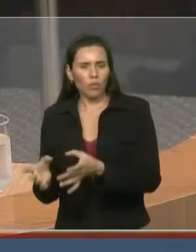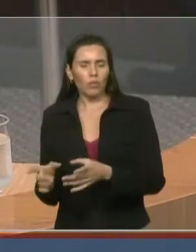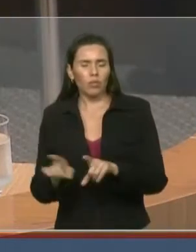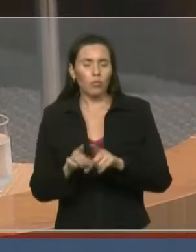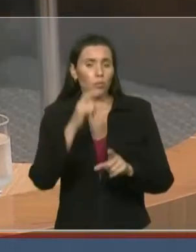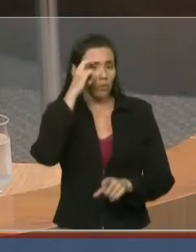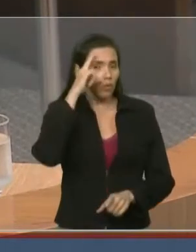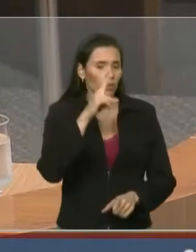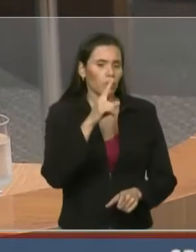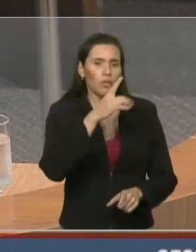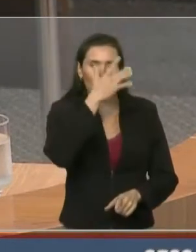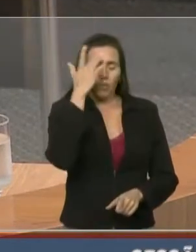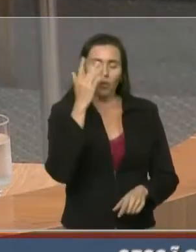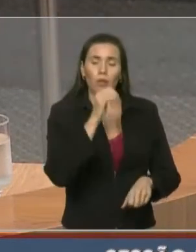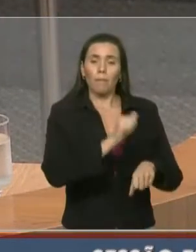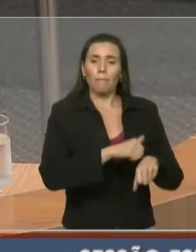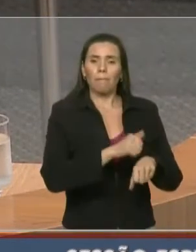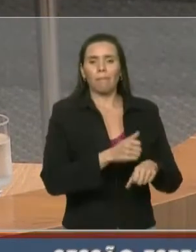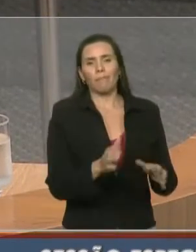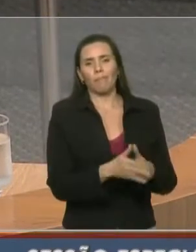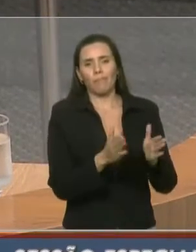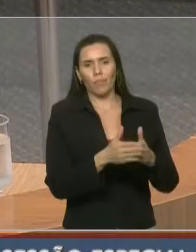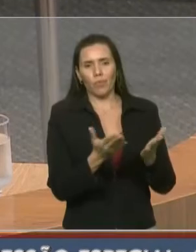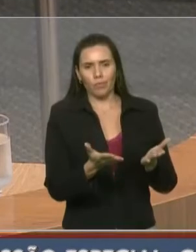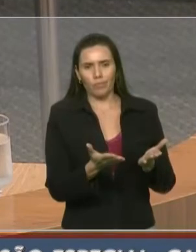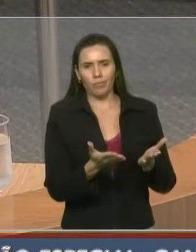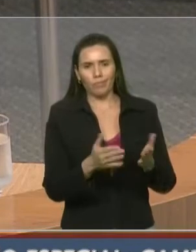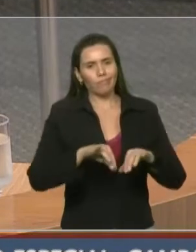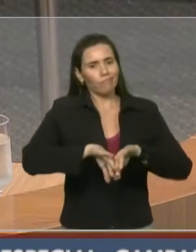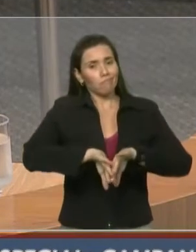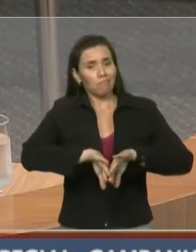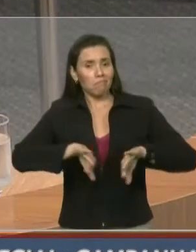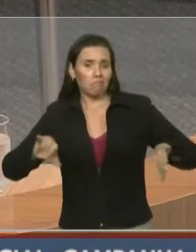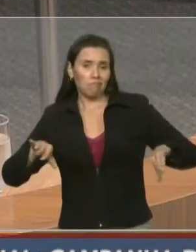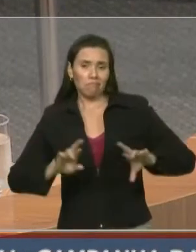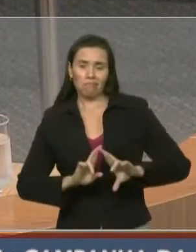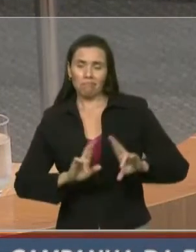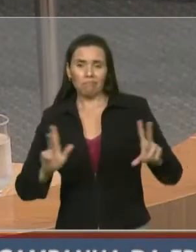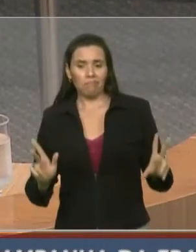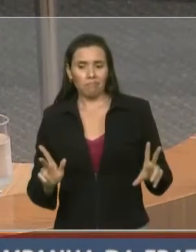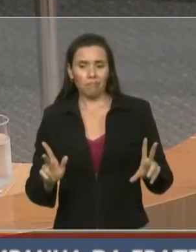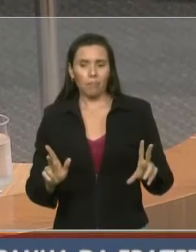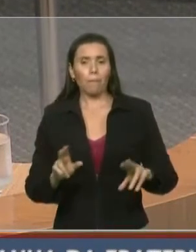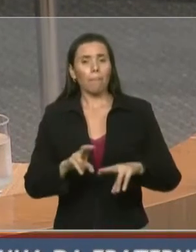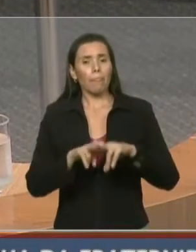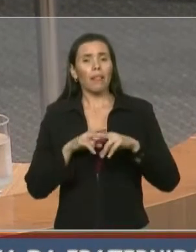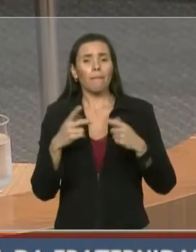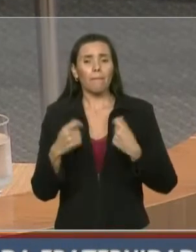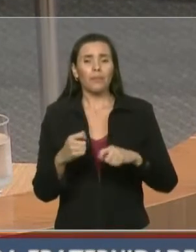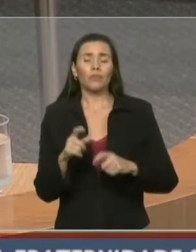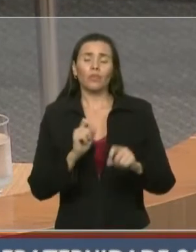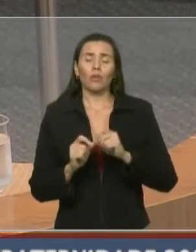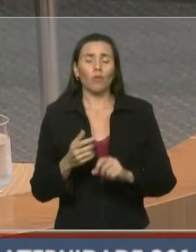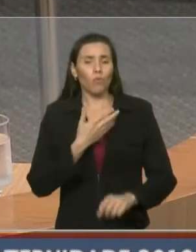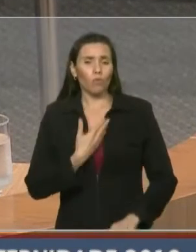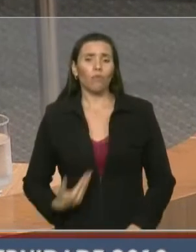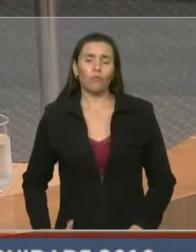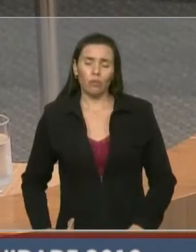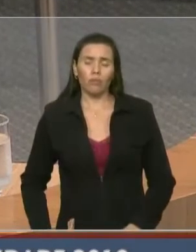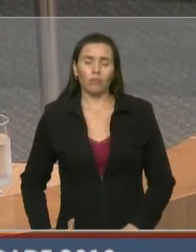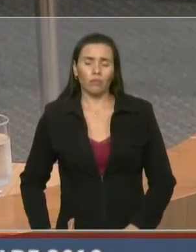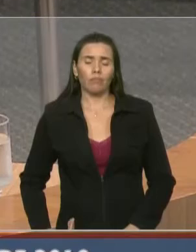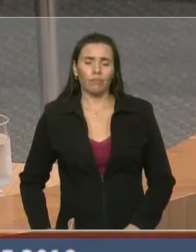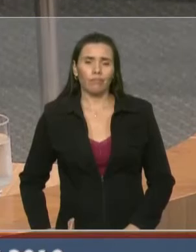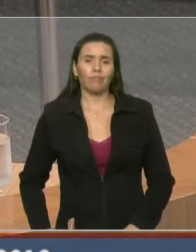vulneráveis, e que exige exatamente por isso uma ação firme de governo, de Estado, no que se refere ao enfrentamento